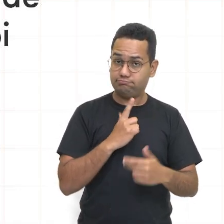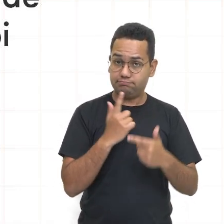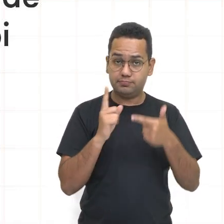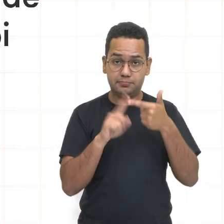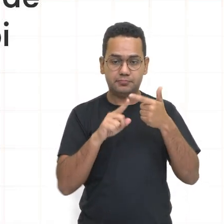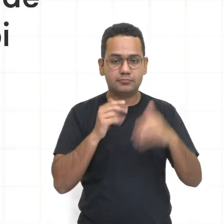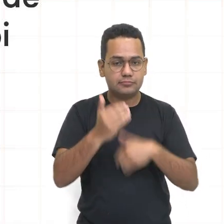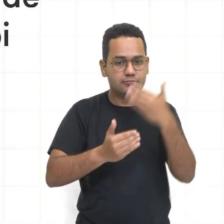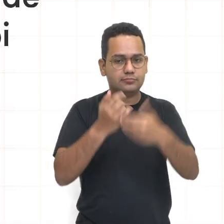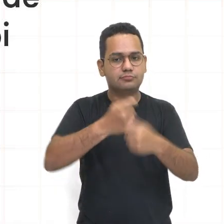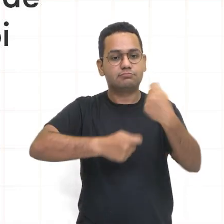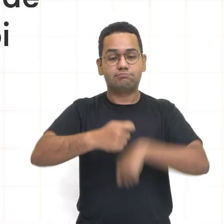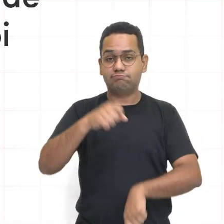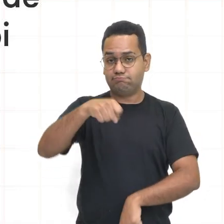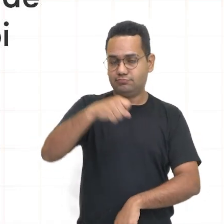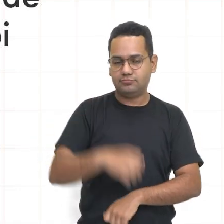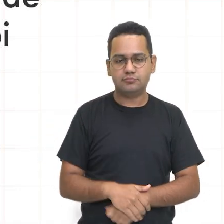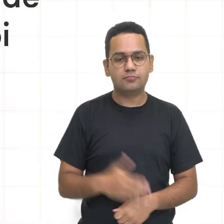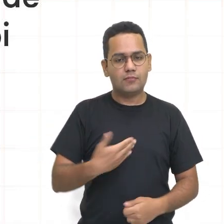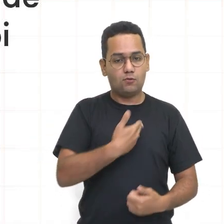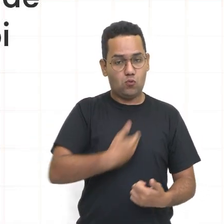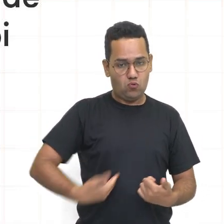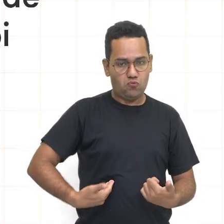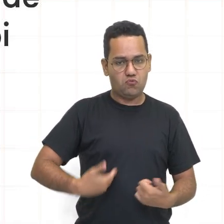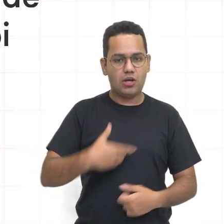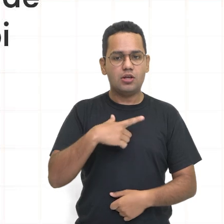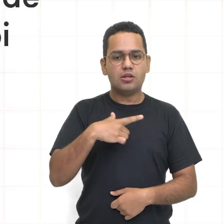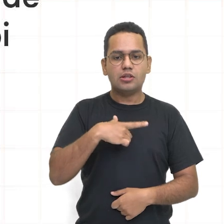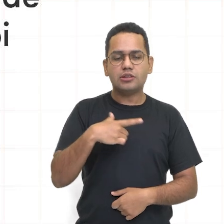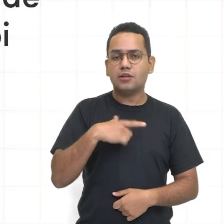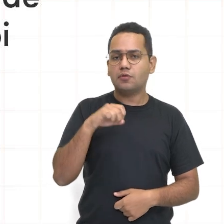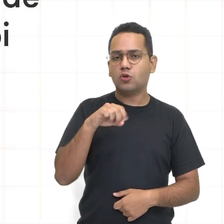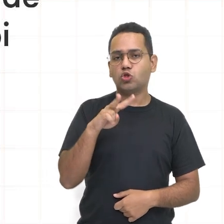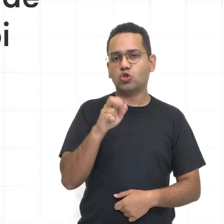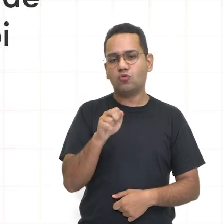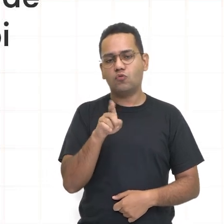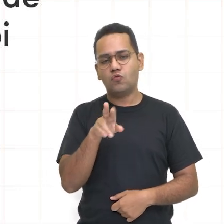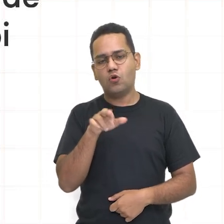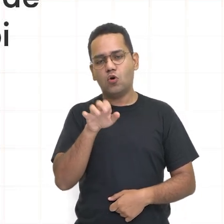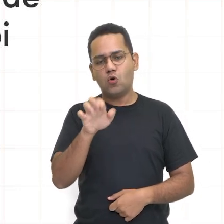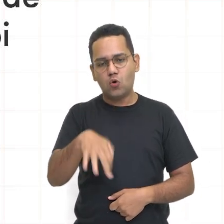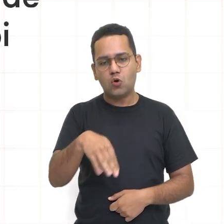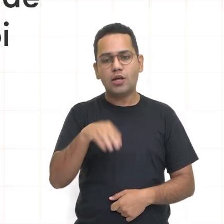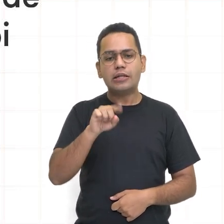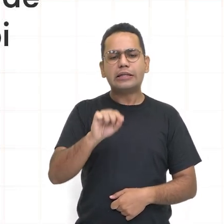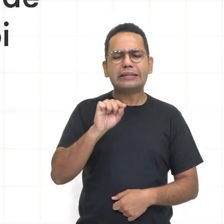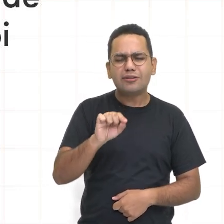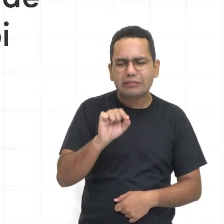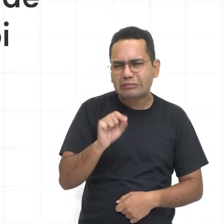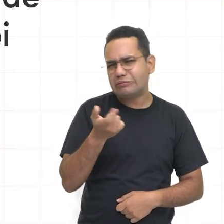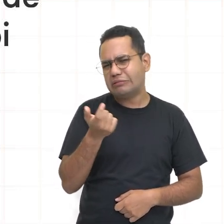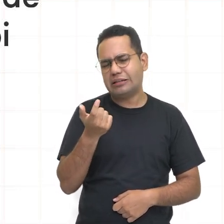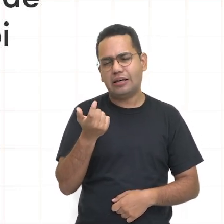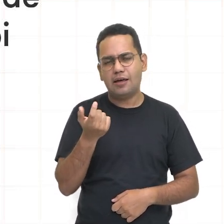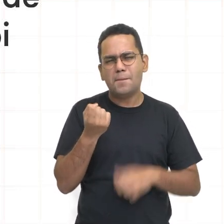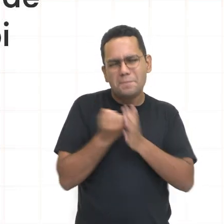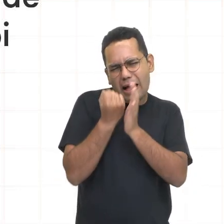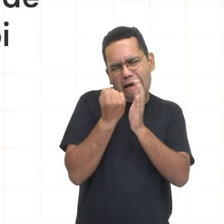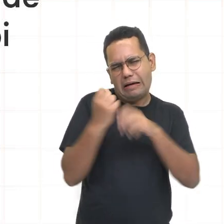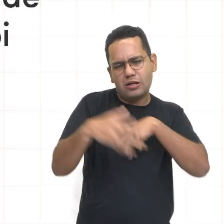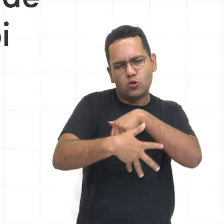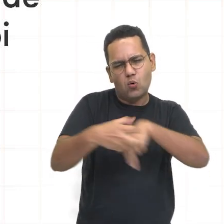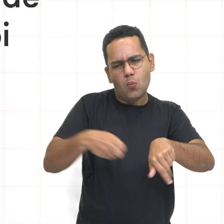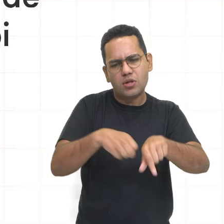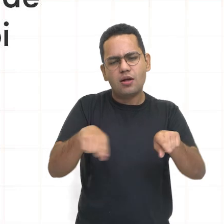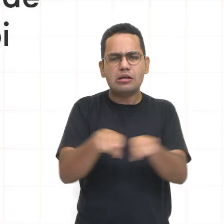econômico. O governo de Sukarno, conhecido como Nova Ordem, foi marcado por corrupção e repressão.